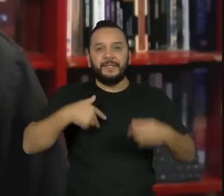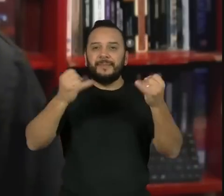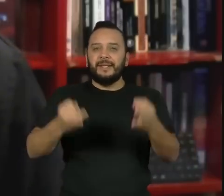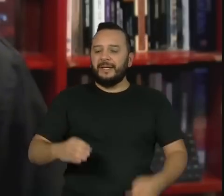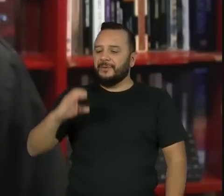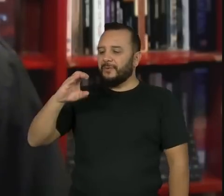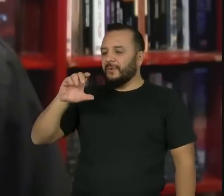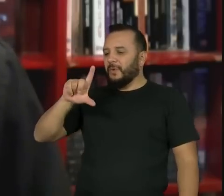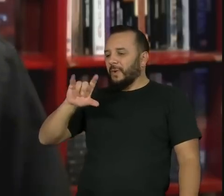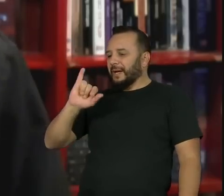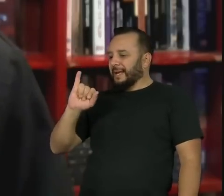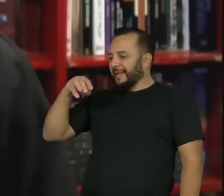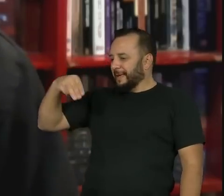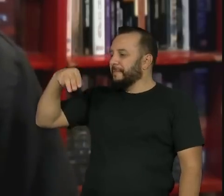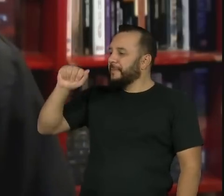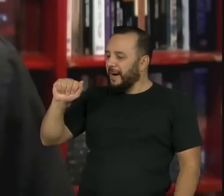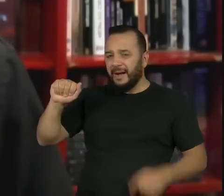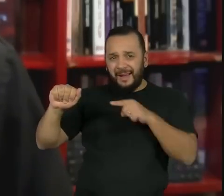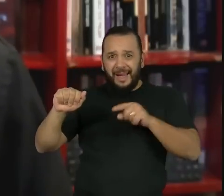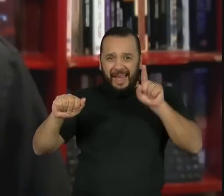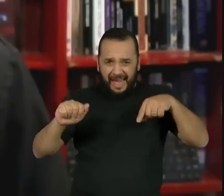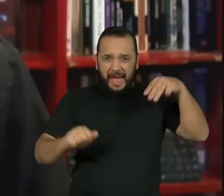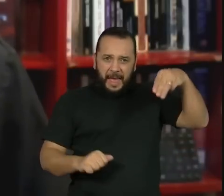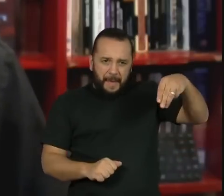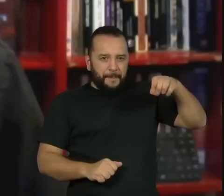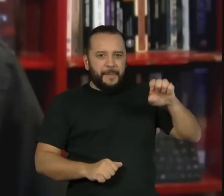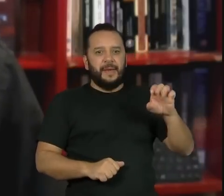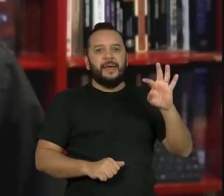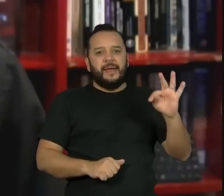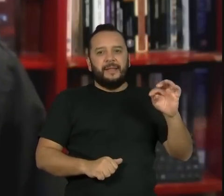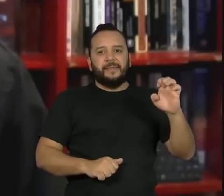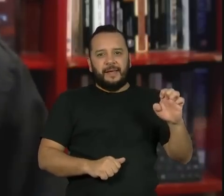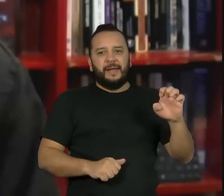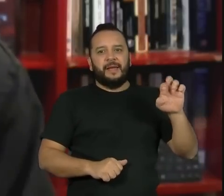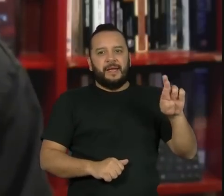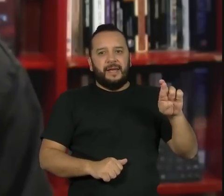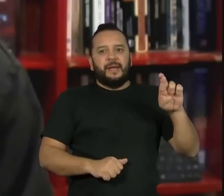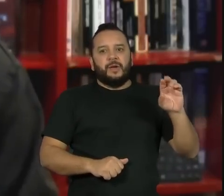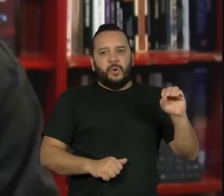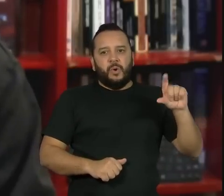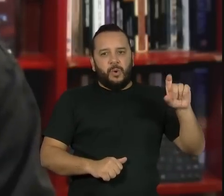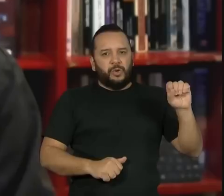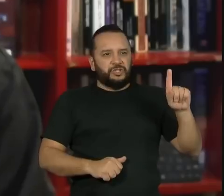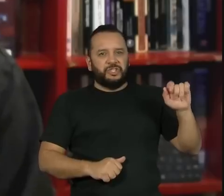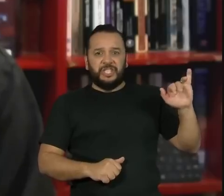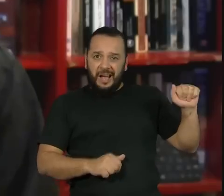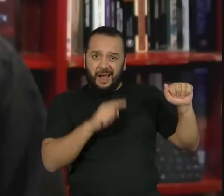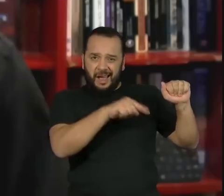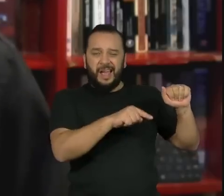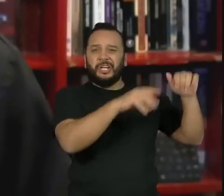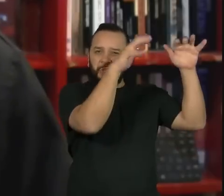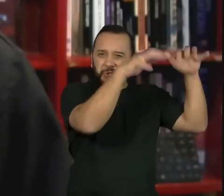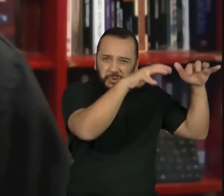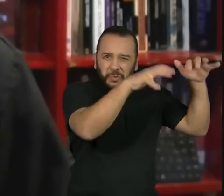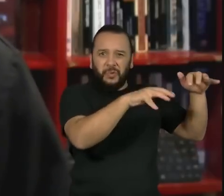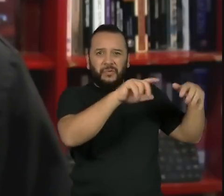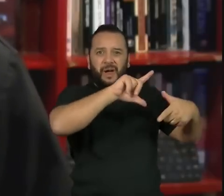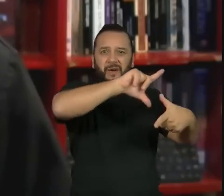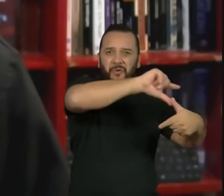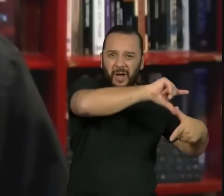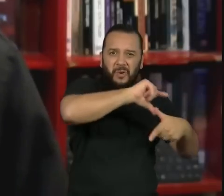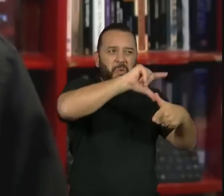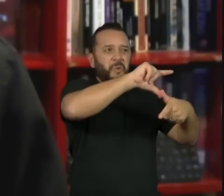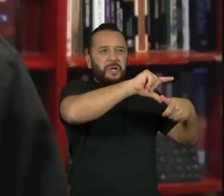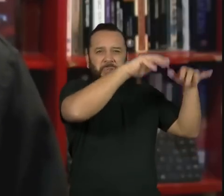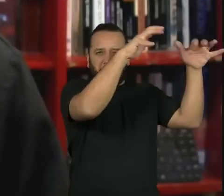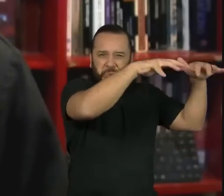clima, nós não estamos falando exatamente em meteorologia. Meteorologia são os furacões, são as grandes chuvas, né? São